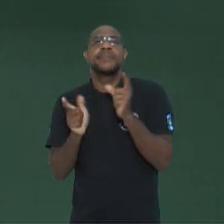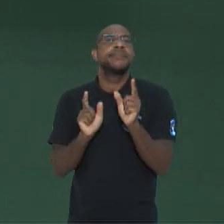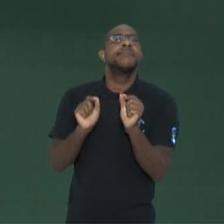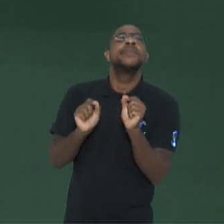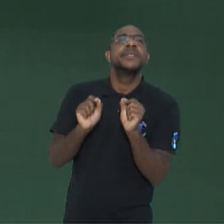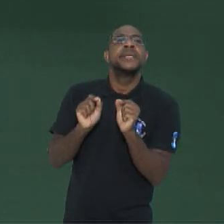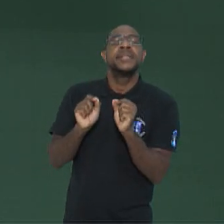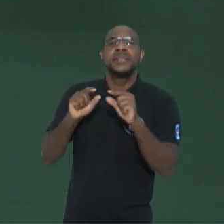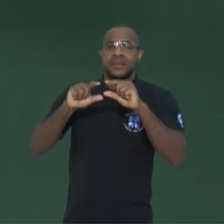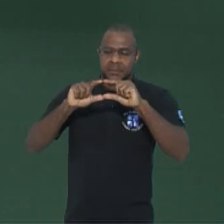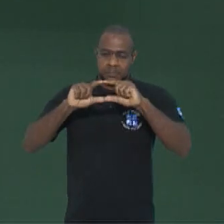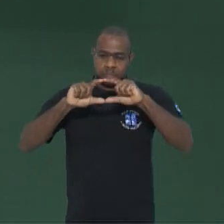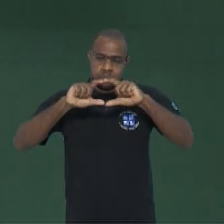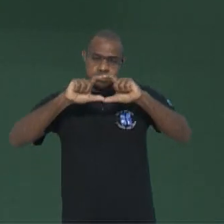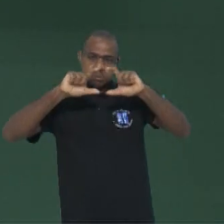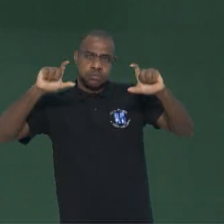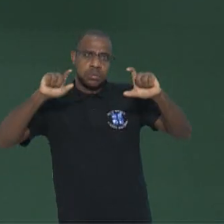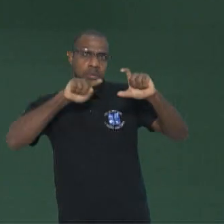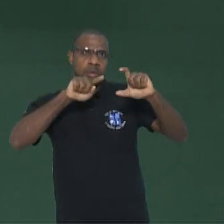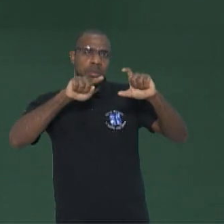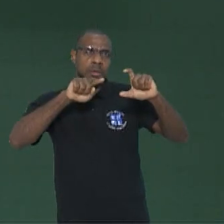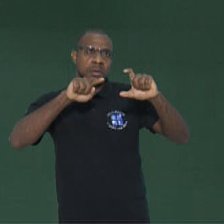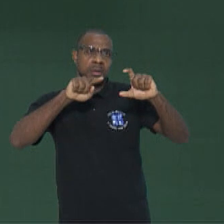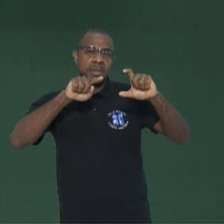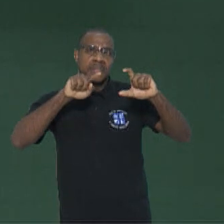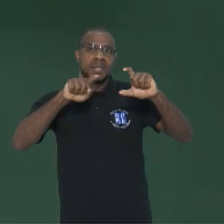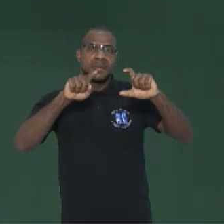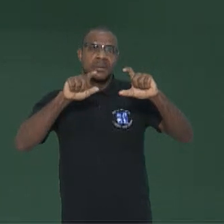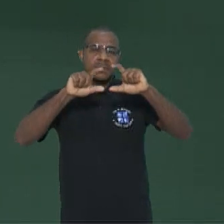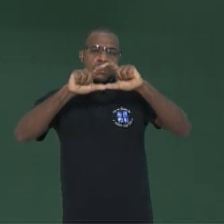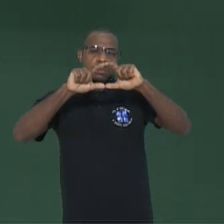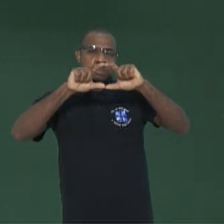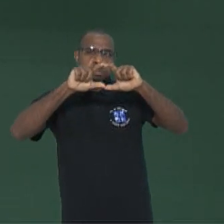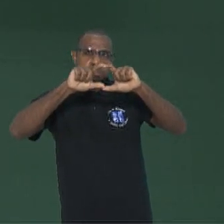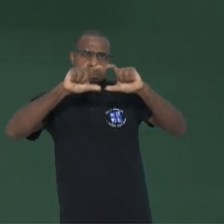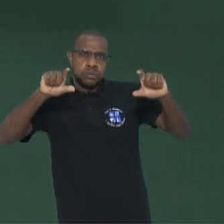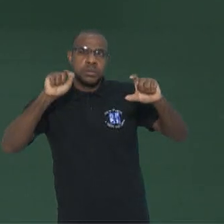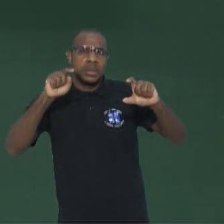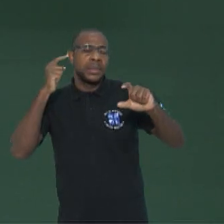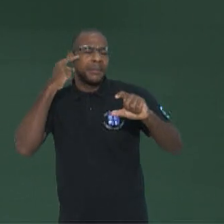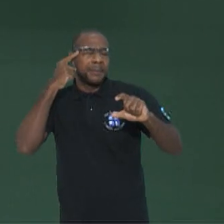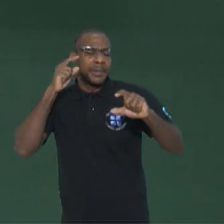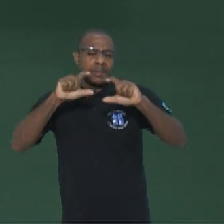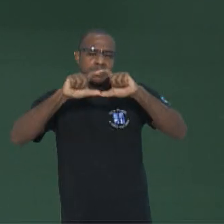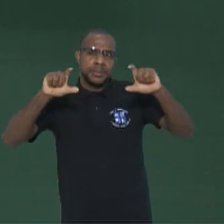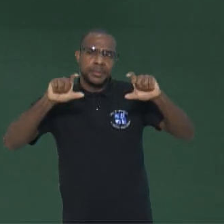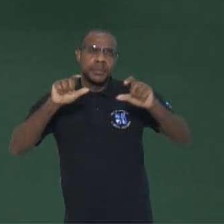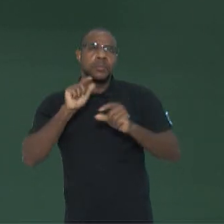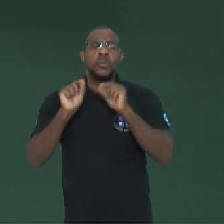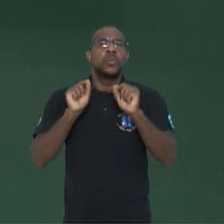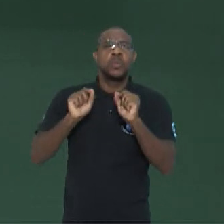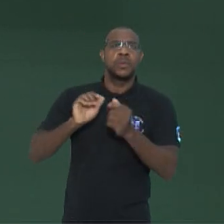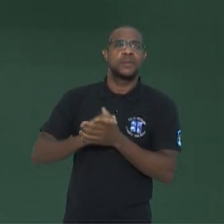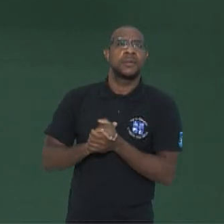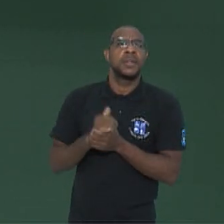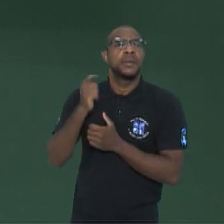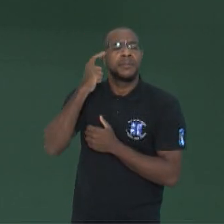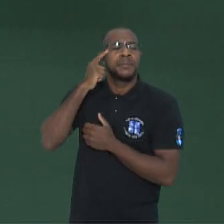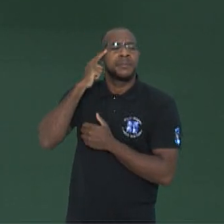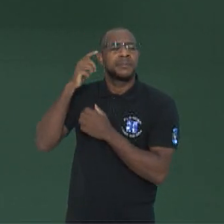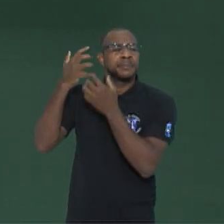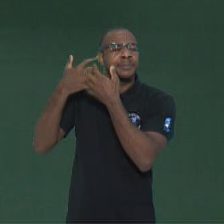então, é algo que vai fugir do prumo, né? Foge da nossa linha normal ali de raciocínio